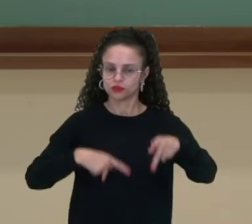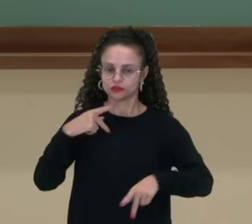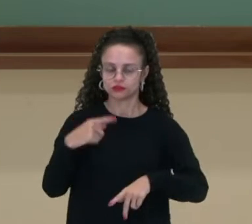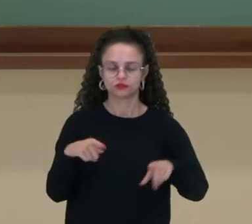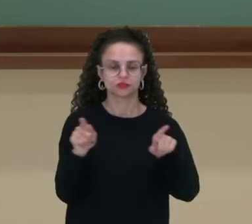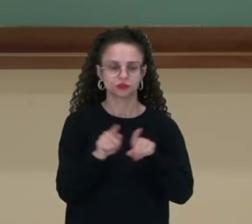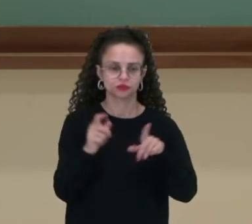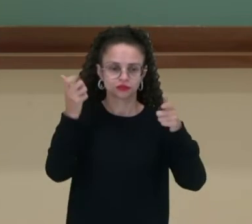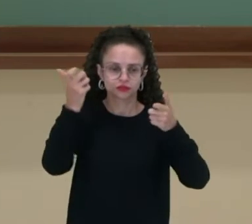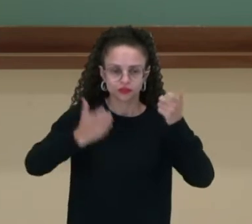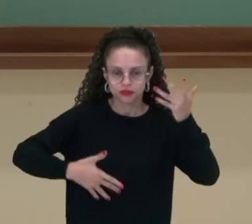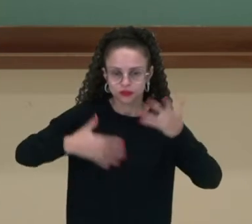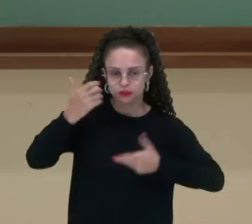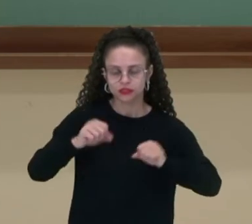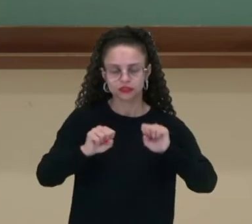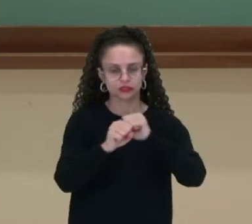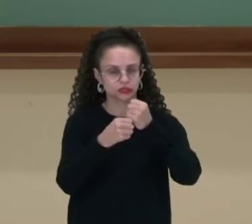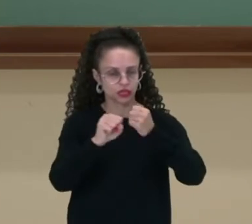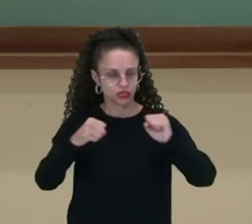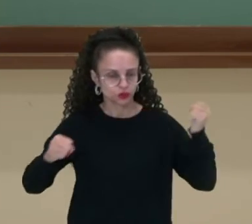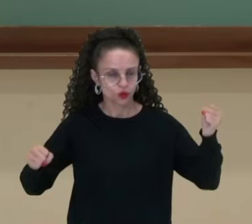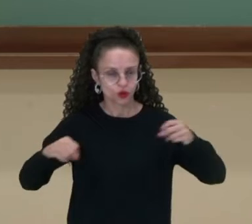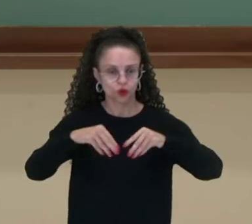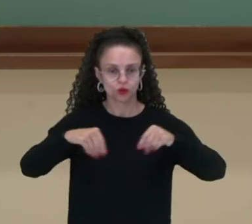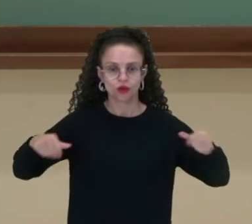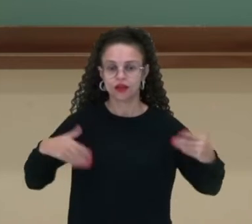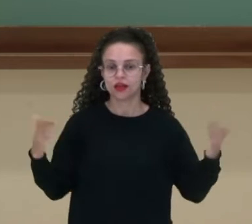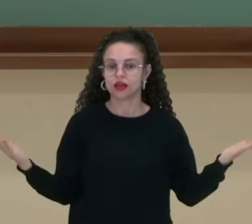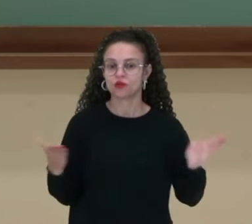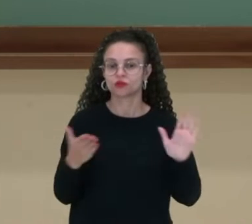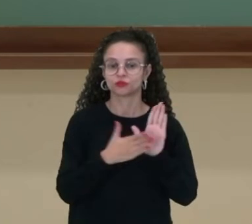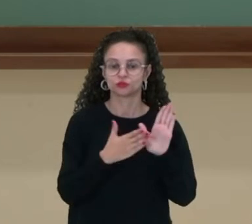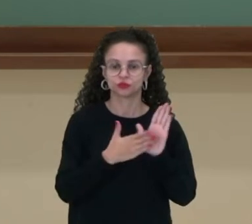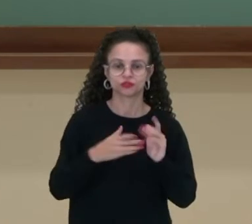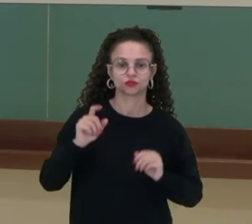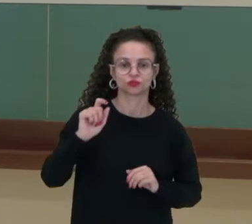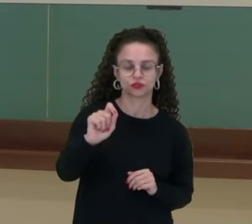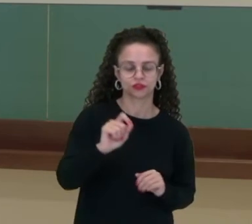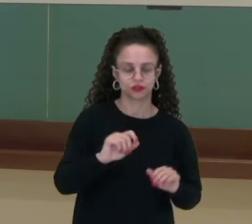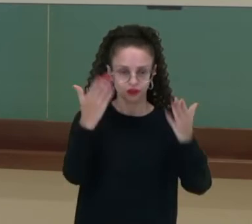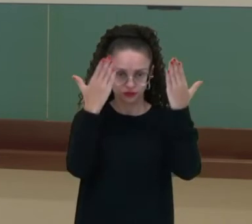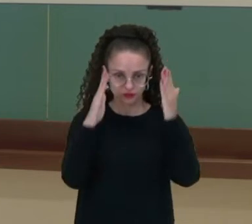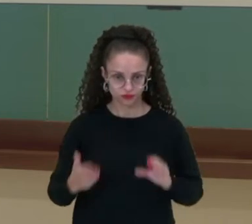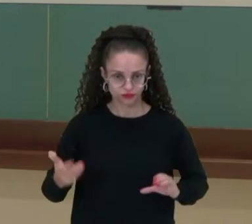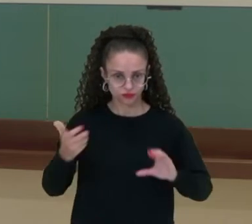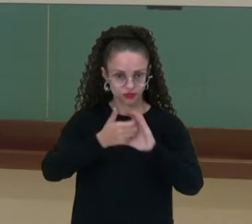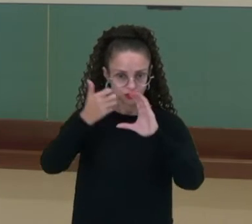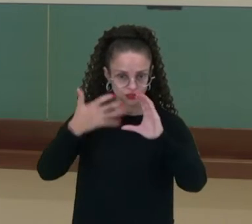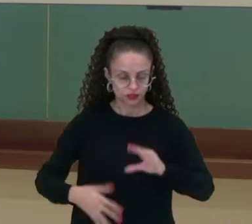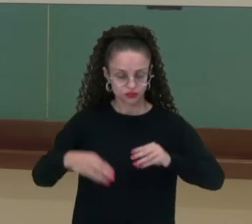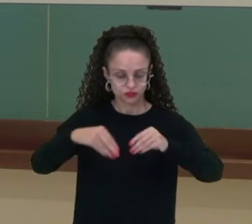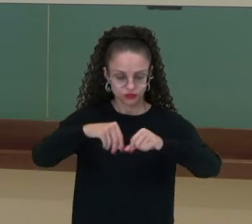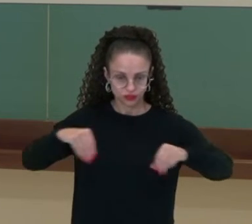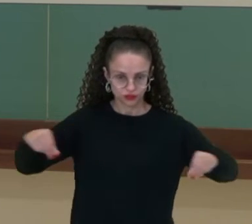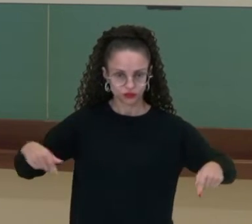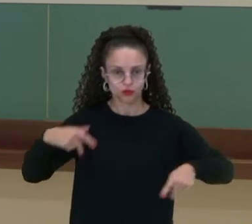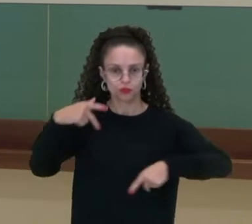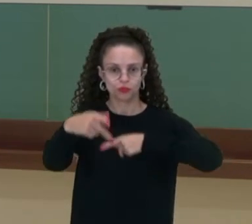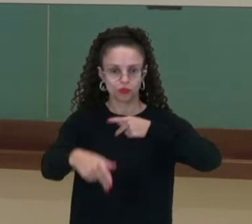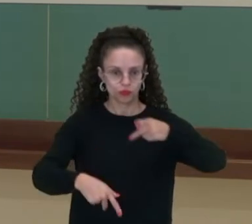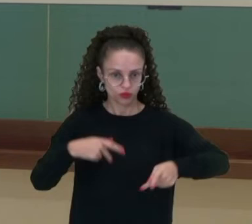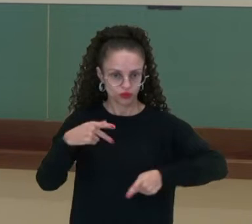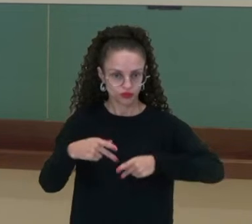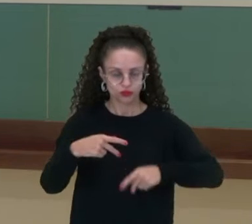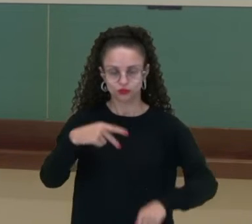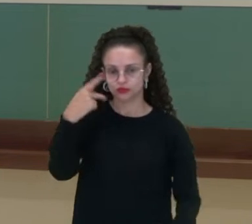aí do número, tamanho territorial. Então agora nós vamos propor o seguinte, olha só, analisando as características territoriais e populacionais